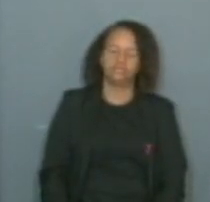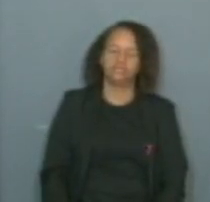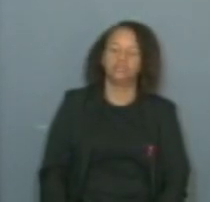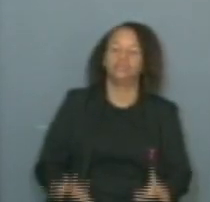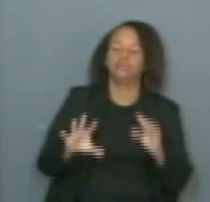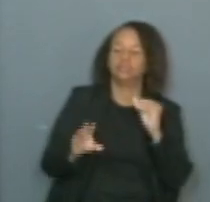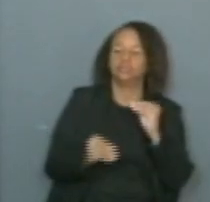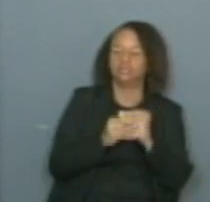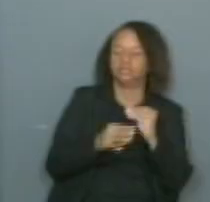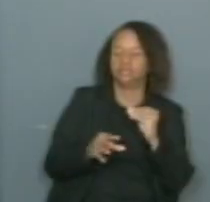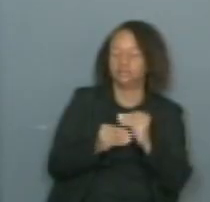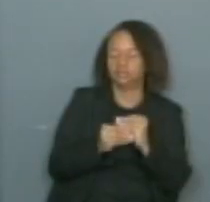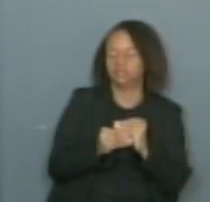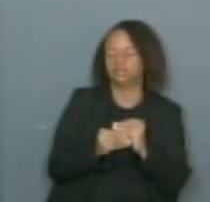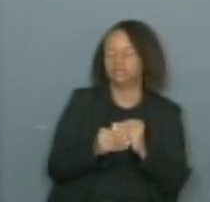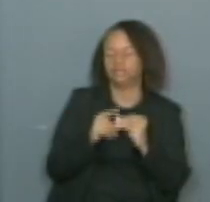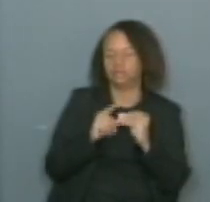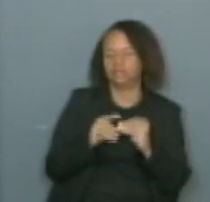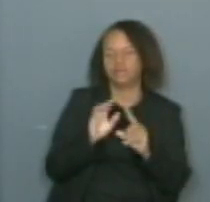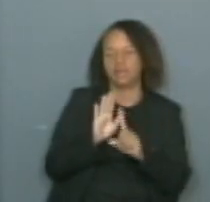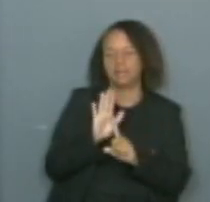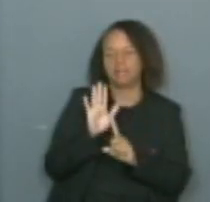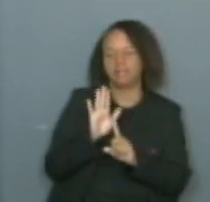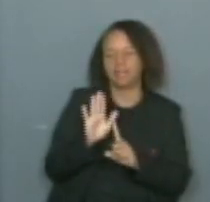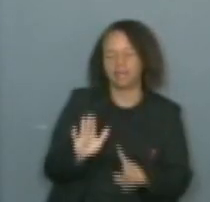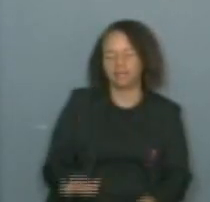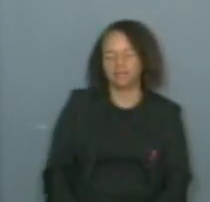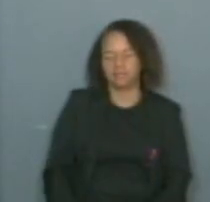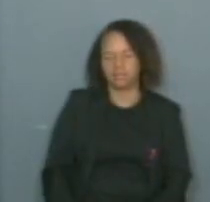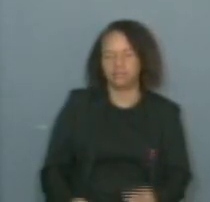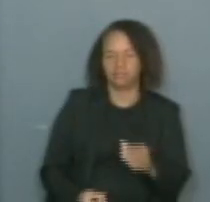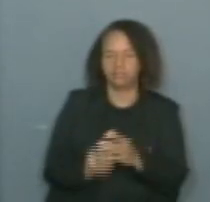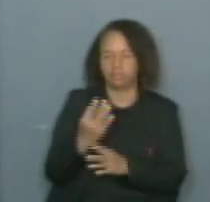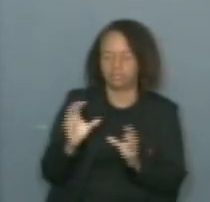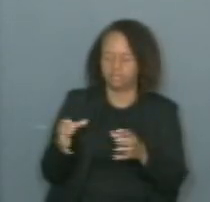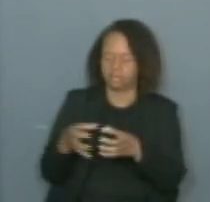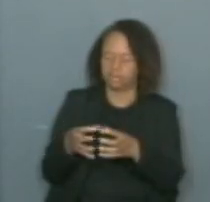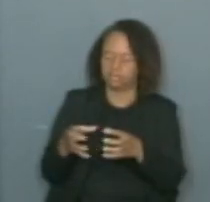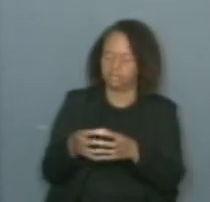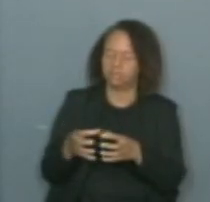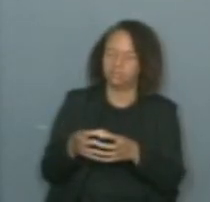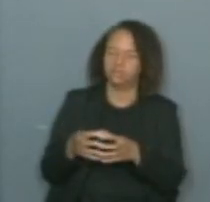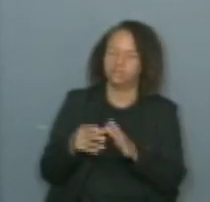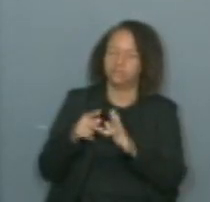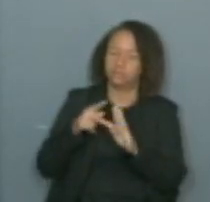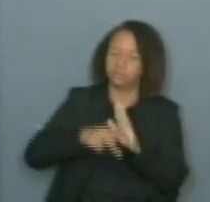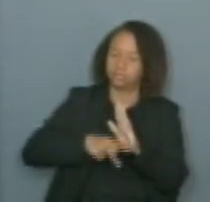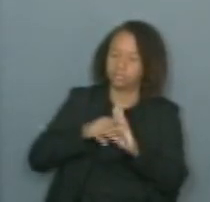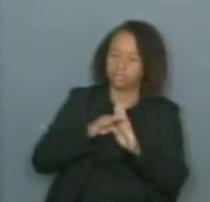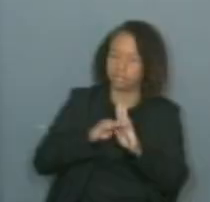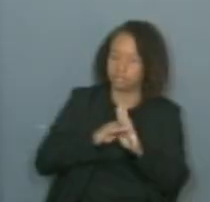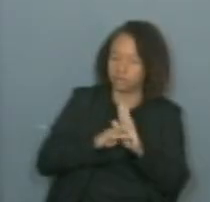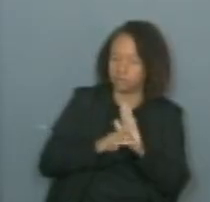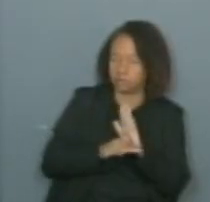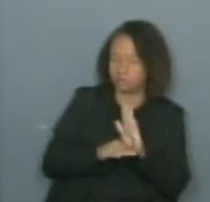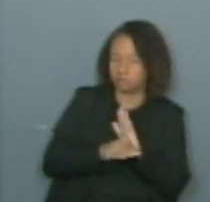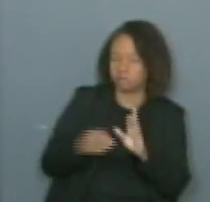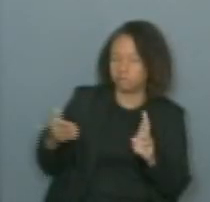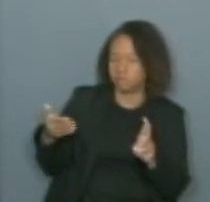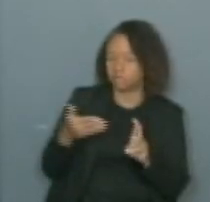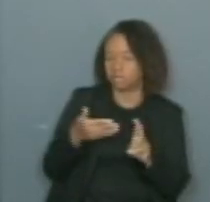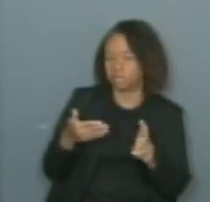emenda aditiva cria uma comissão municipal de acompanhamento do programa com representantes